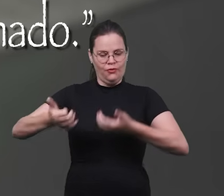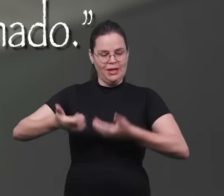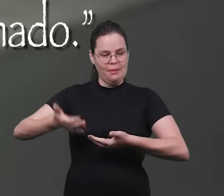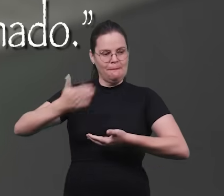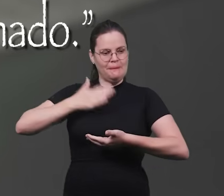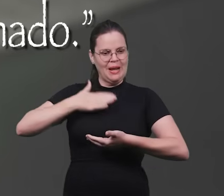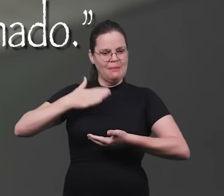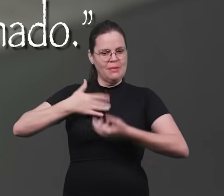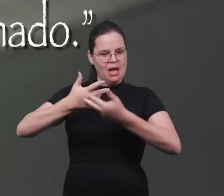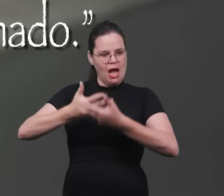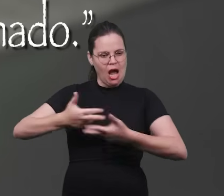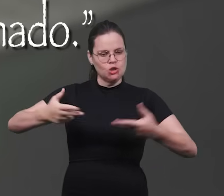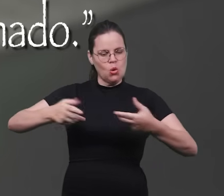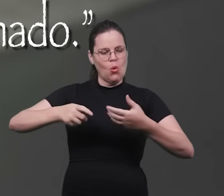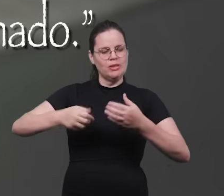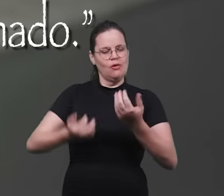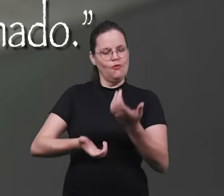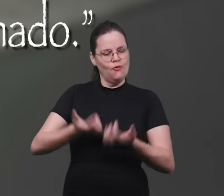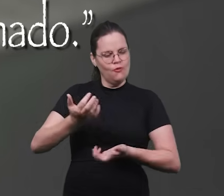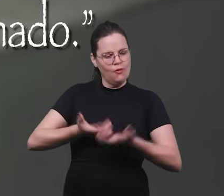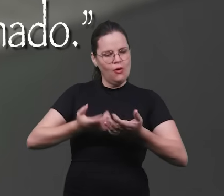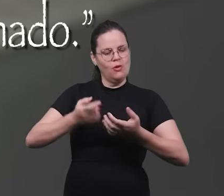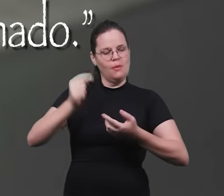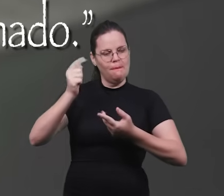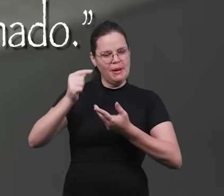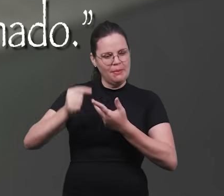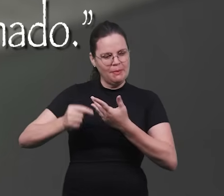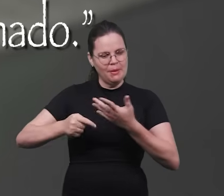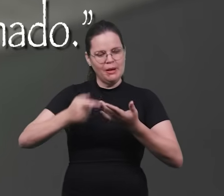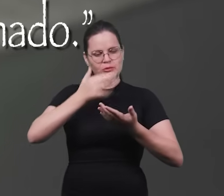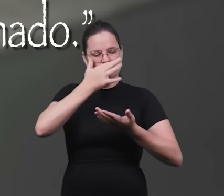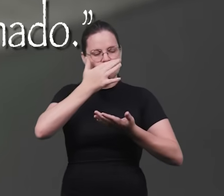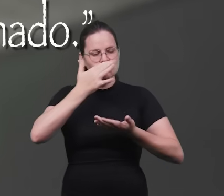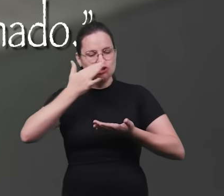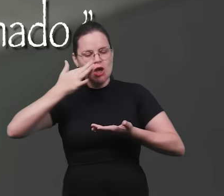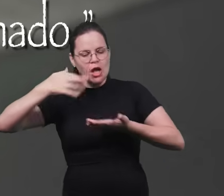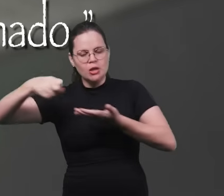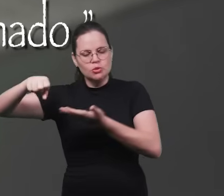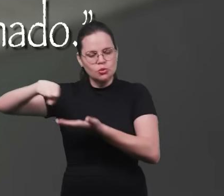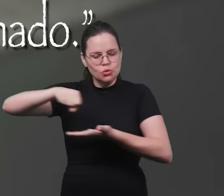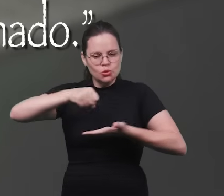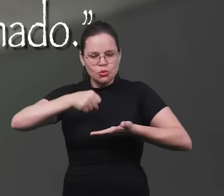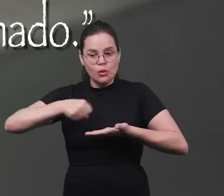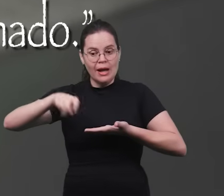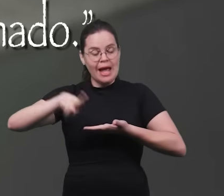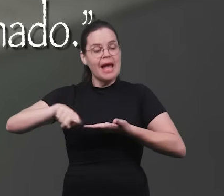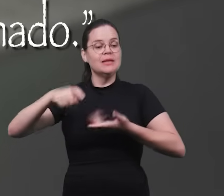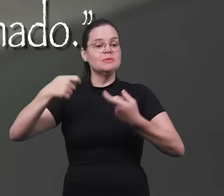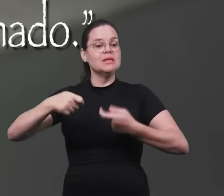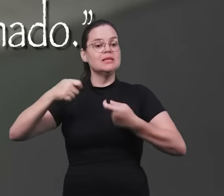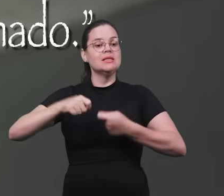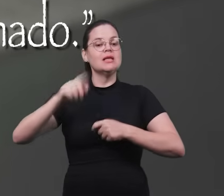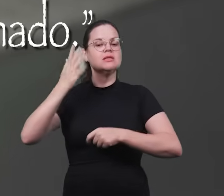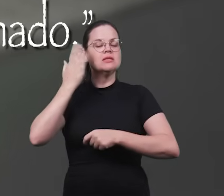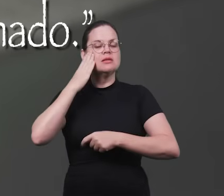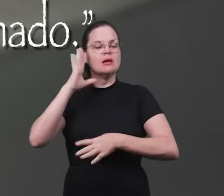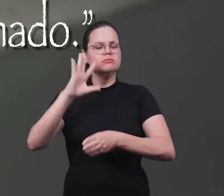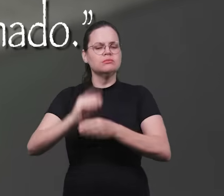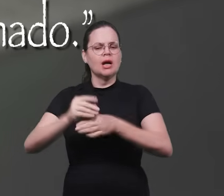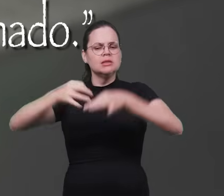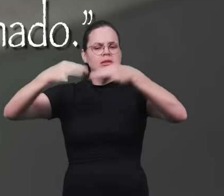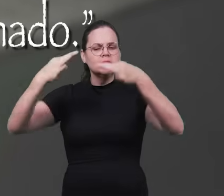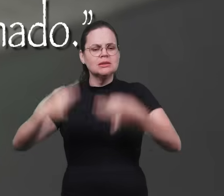manjar para as minhas ofertas queimadas, do meu cheiro suave tereis cuidado, para